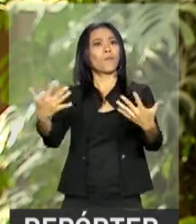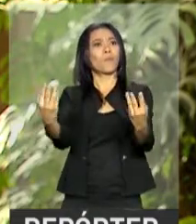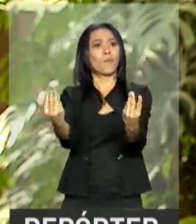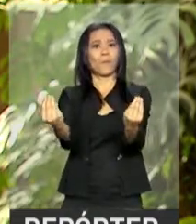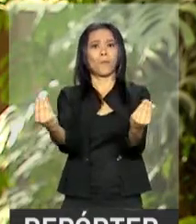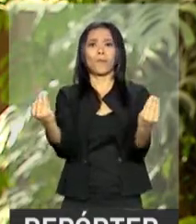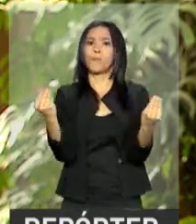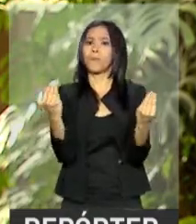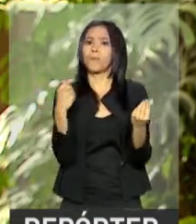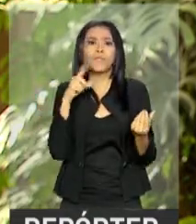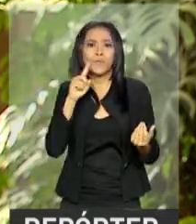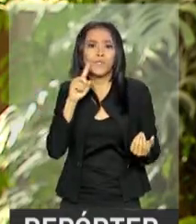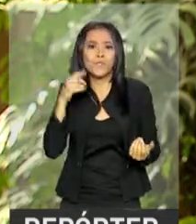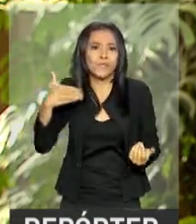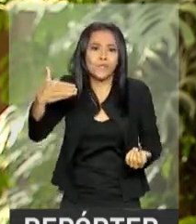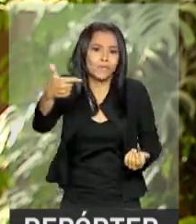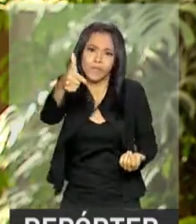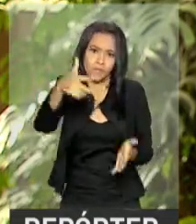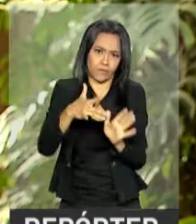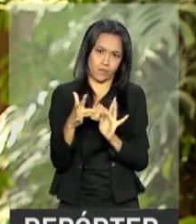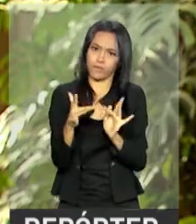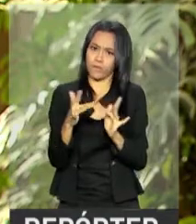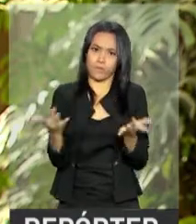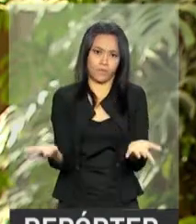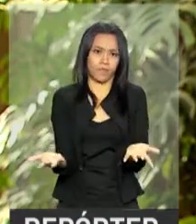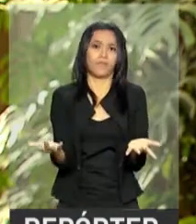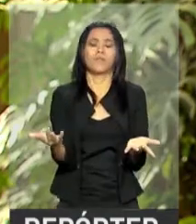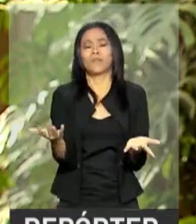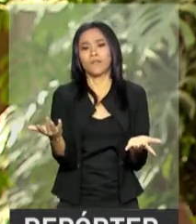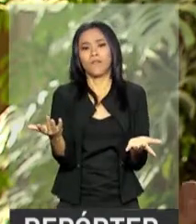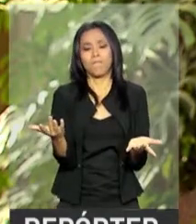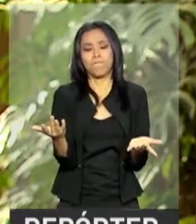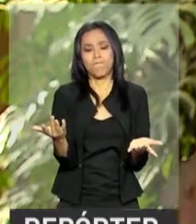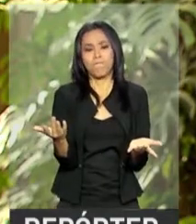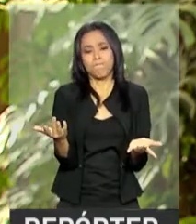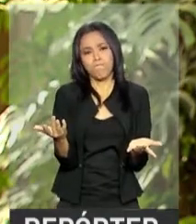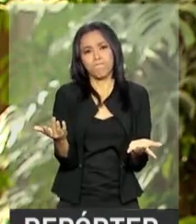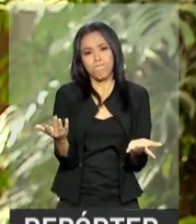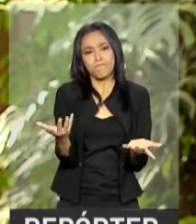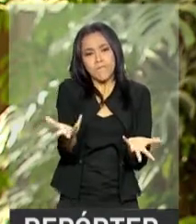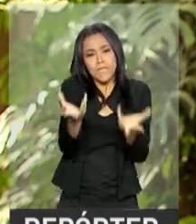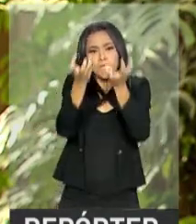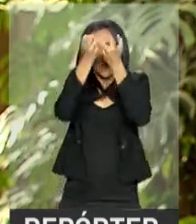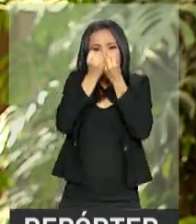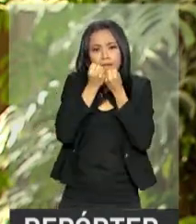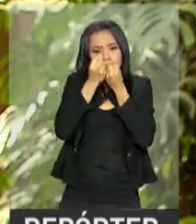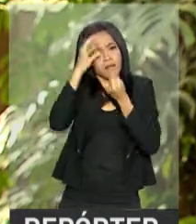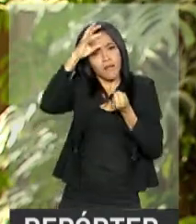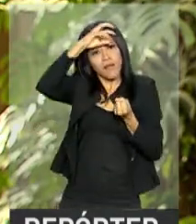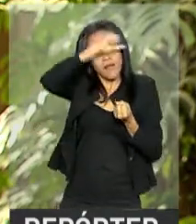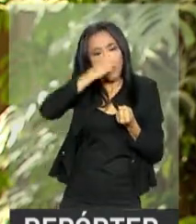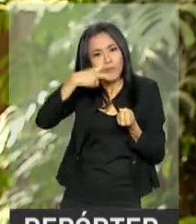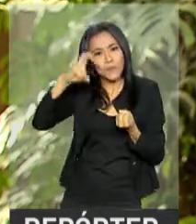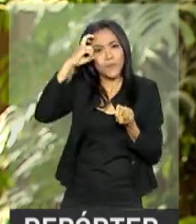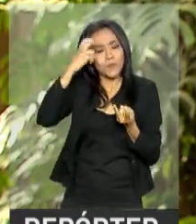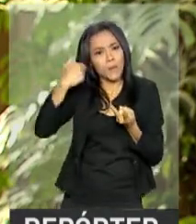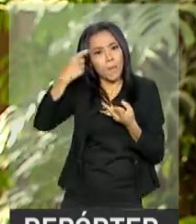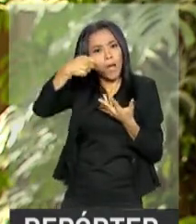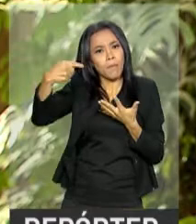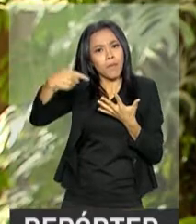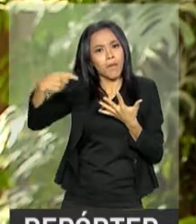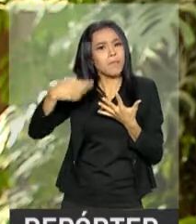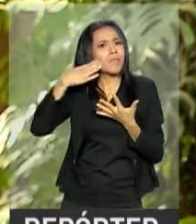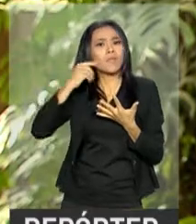no dia a dia a gente não tem contato é de uma agrega culturalmente né saber o que está acontecendo